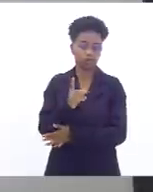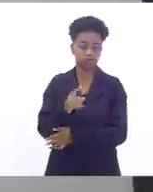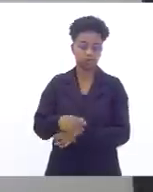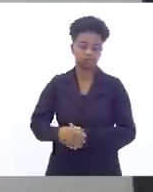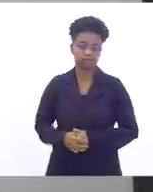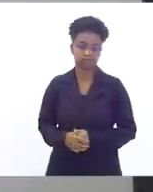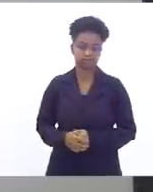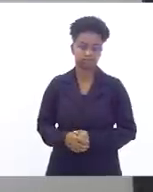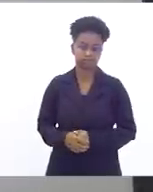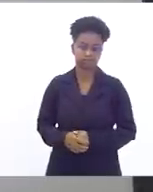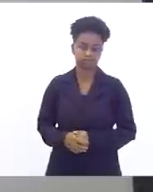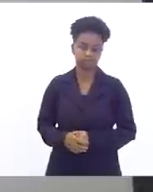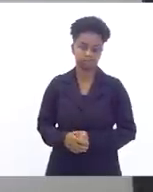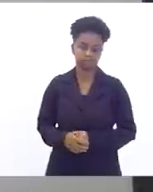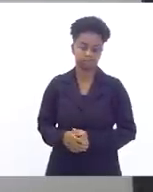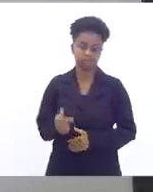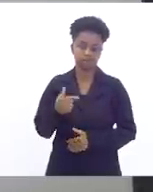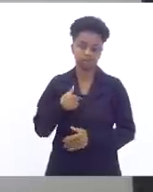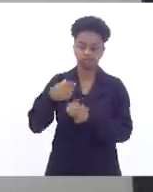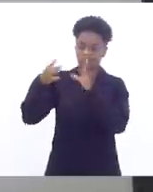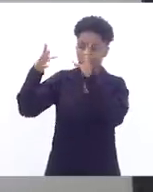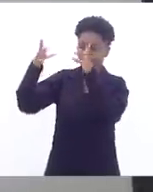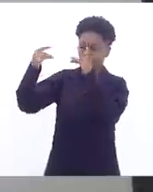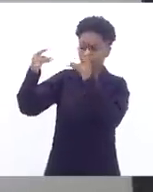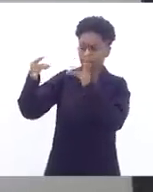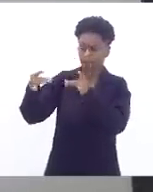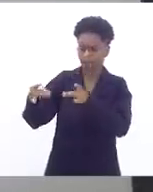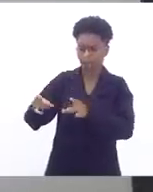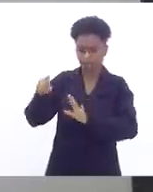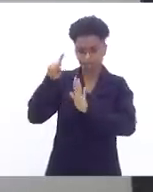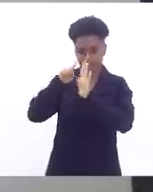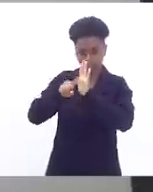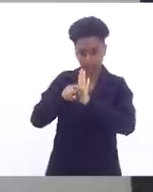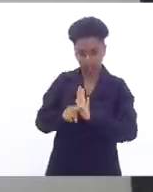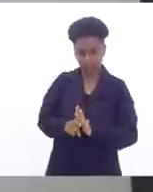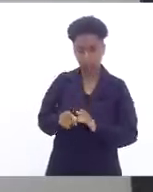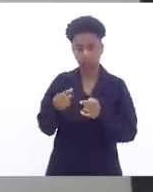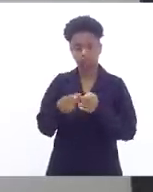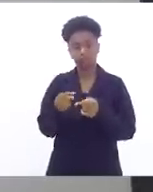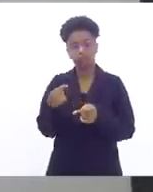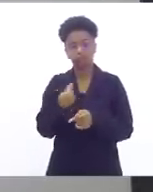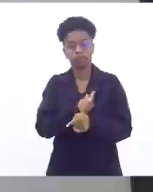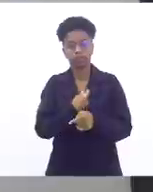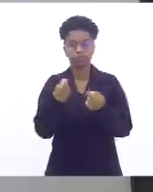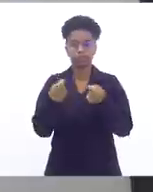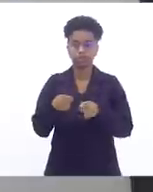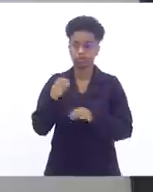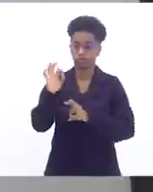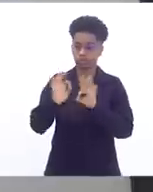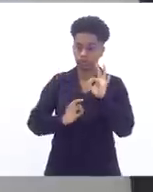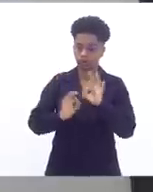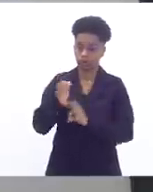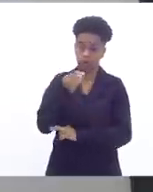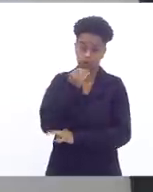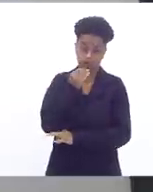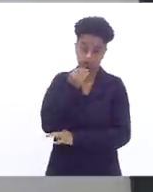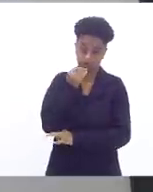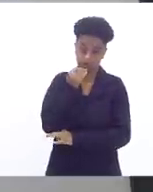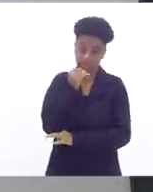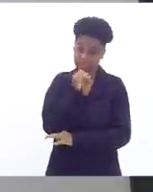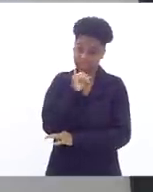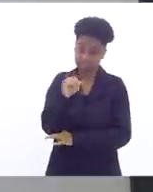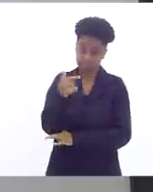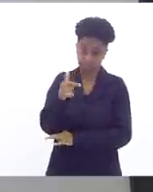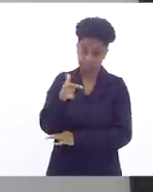eu fiz questão de listar as perguntas para a gente poder ordenar evidentemente aquilo que não tiver